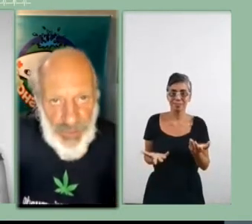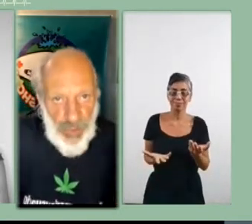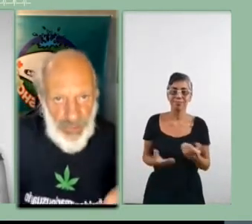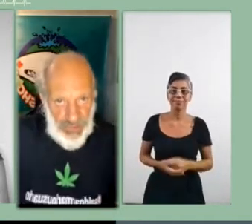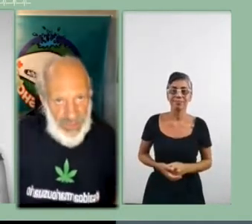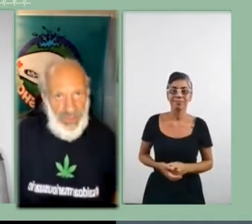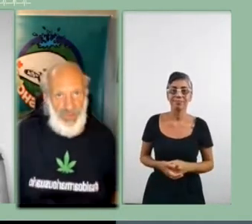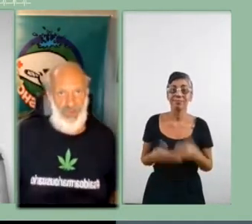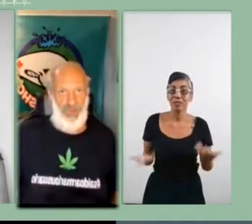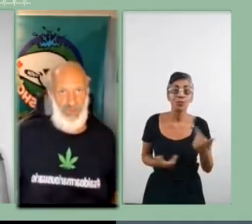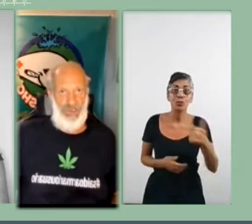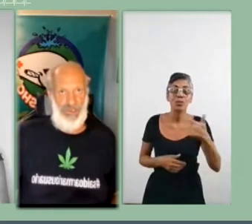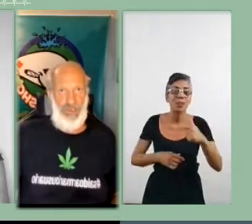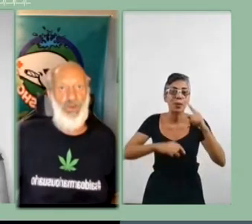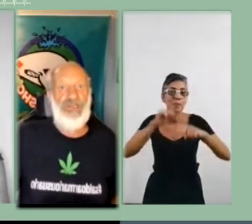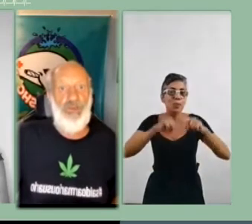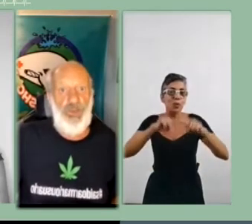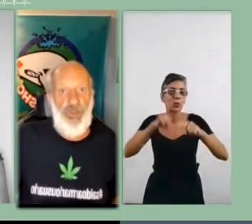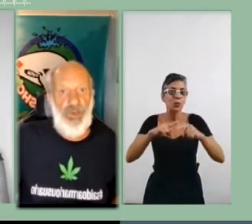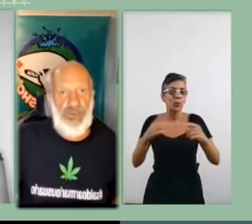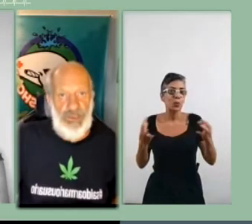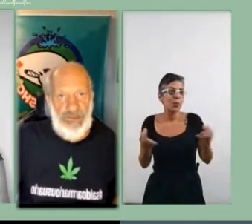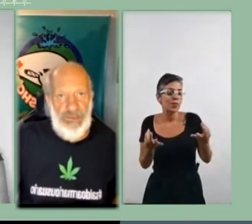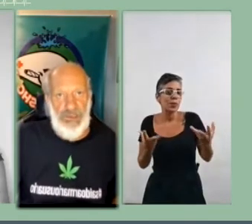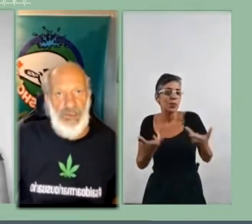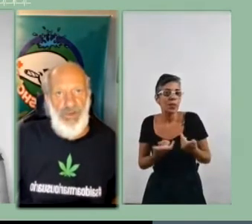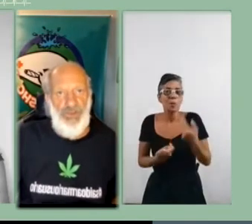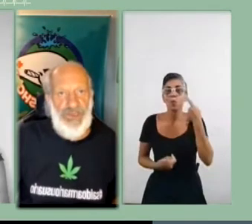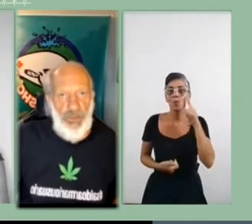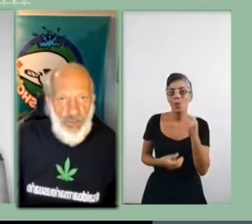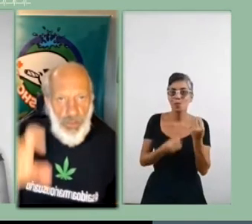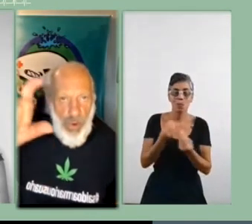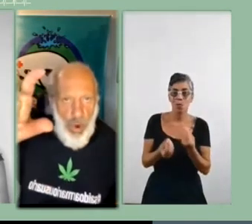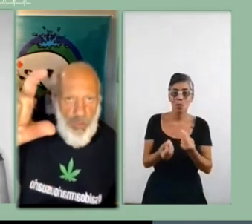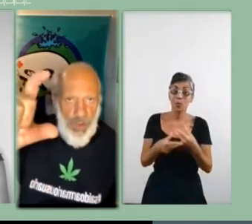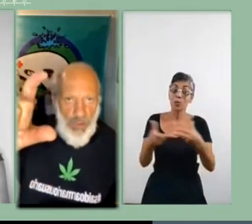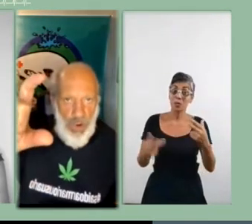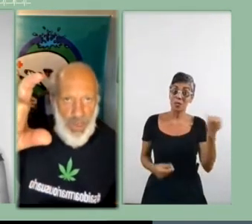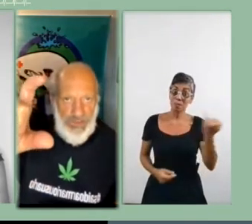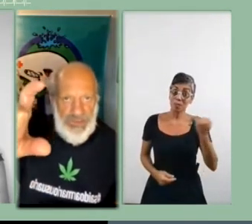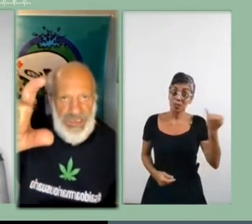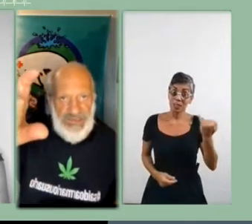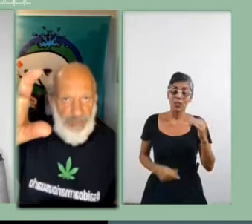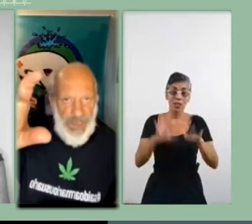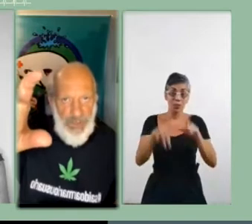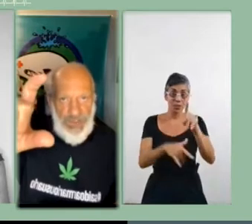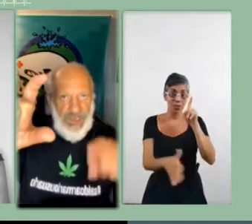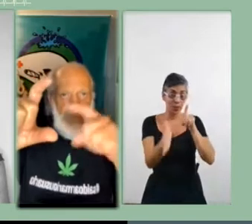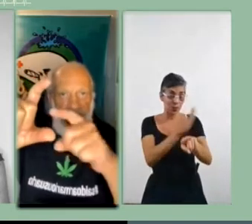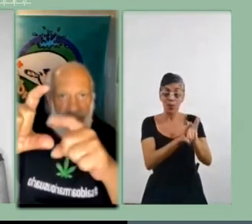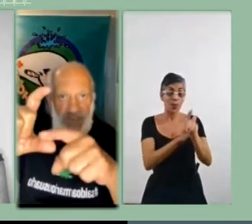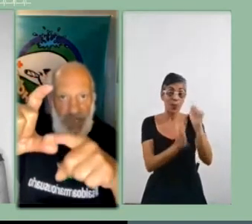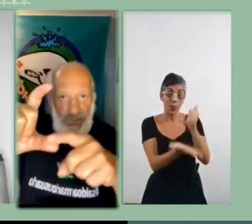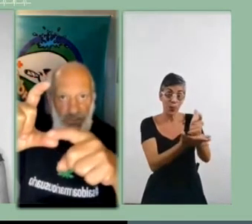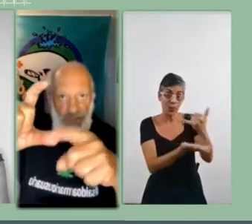nos produtos que a gente consome. Coisa muito importante. Você, quando compra um óleo, você tem que saber o que tem